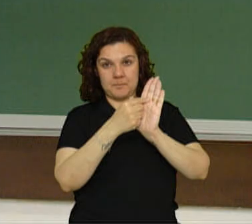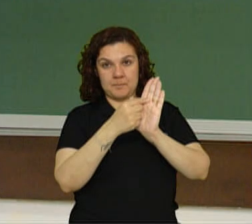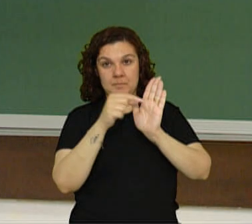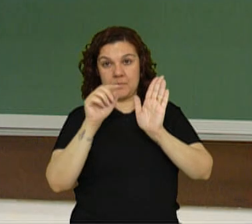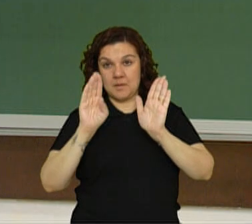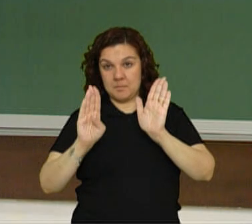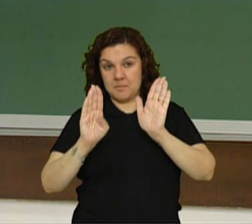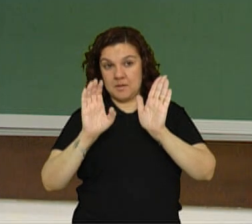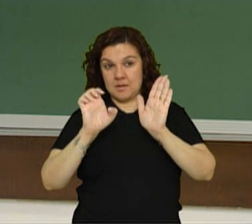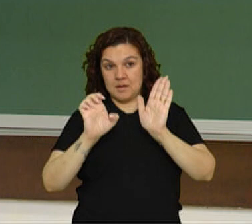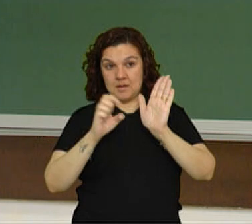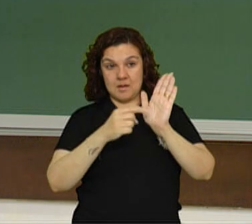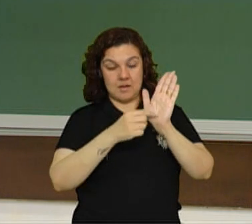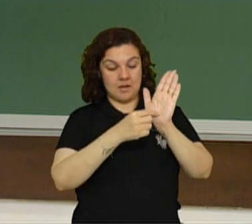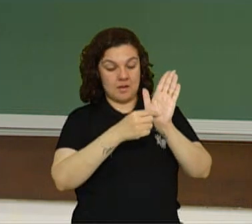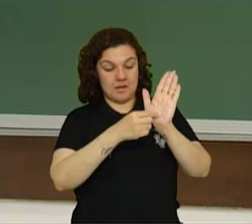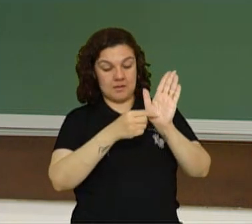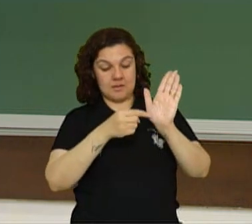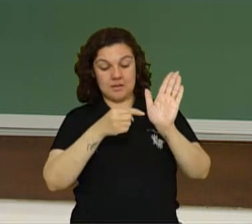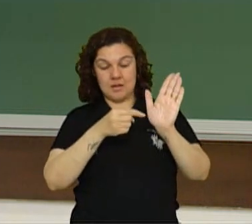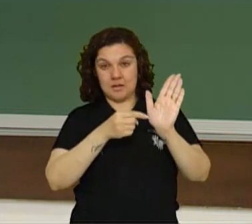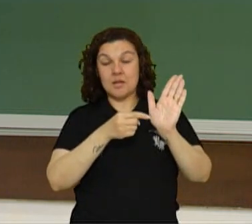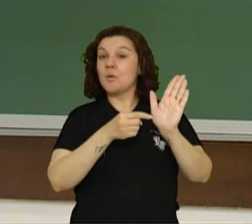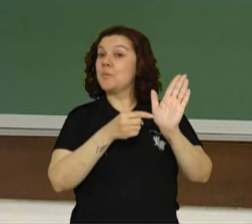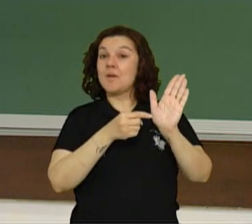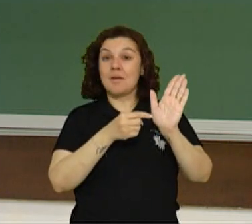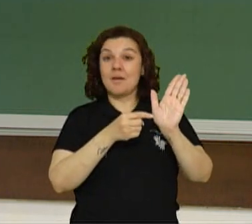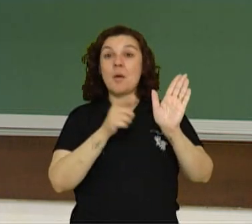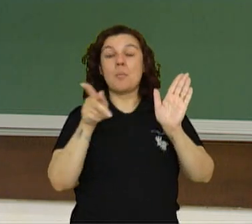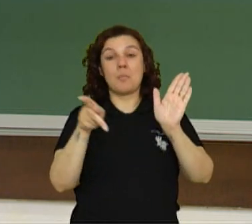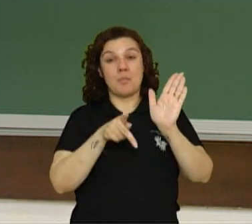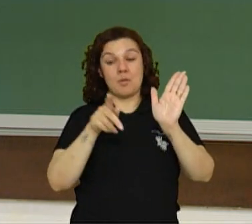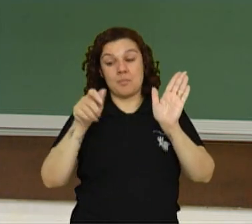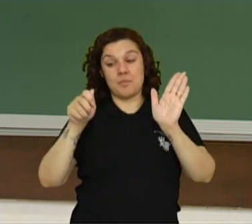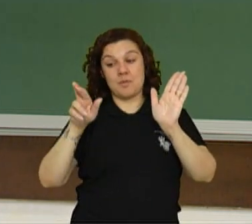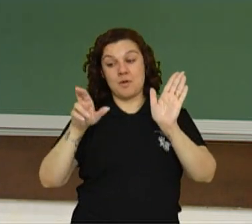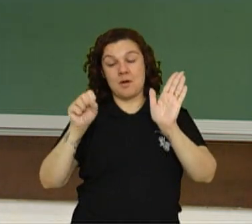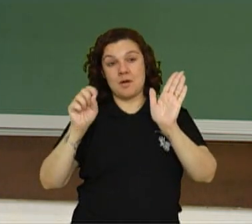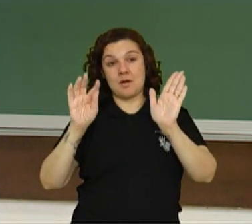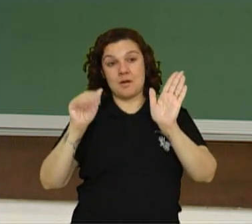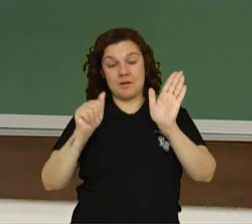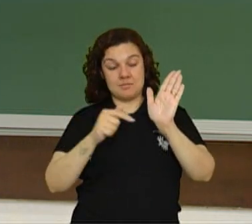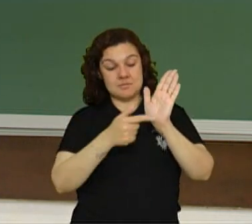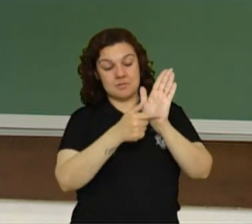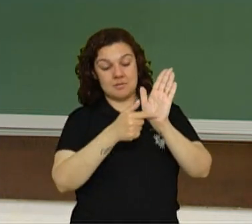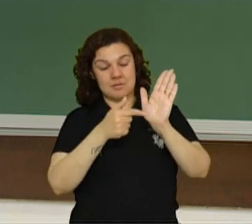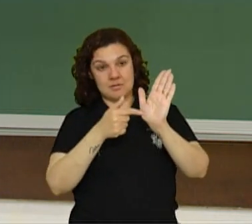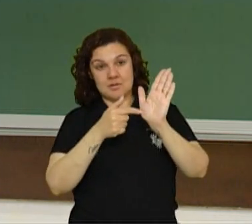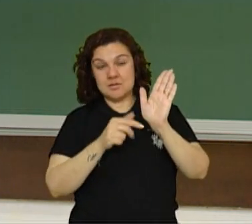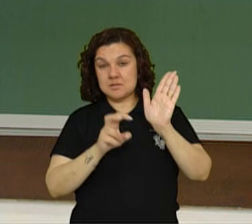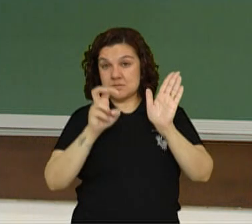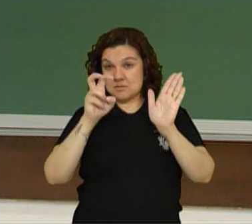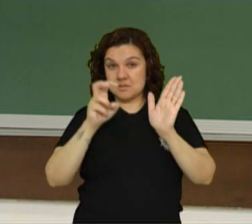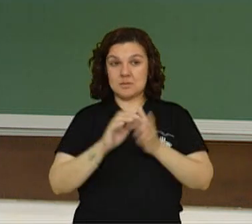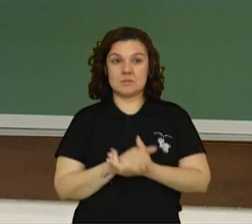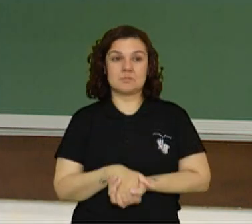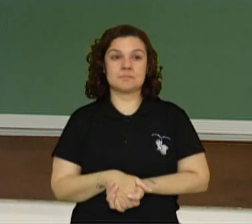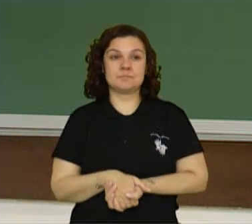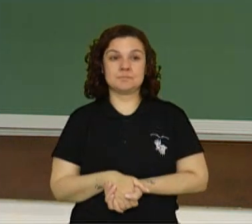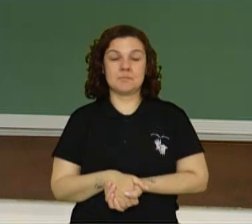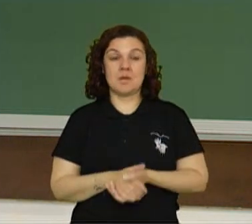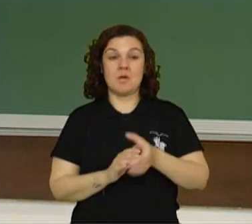ele não está sobre uma face, ele faz parte da aresta. 5 centímetros.